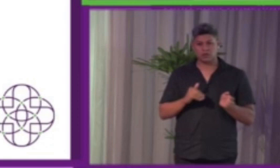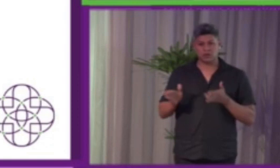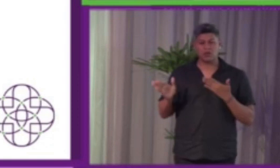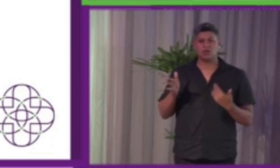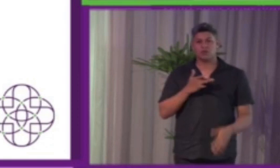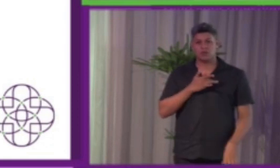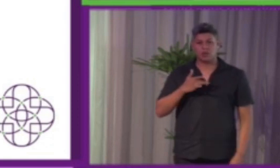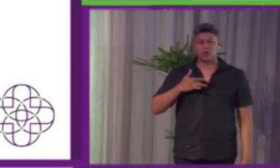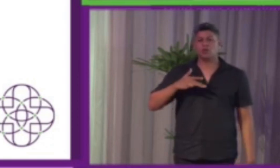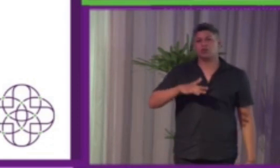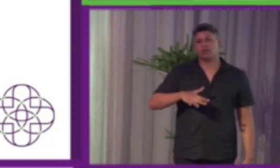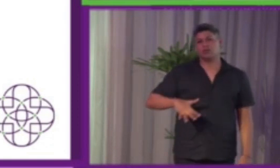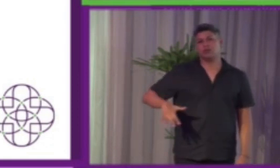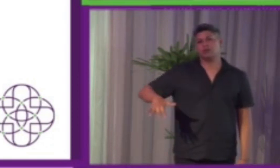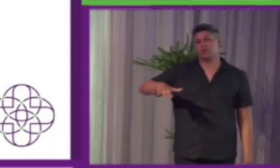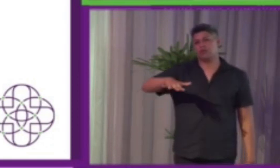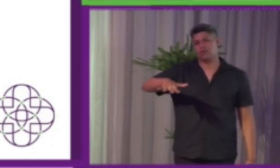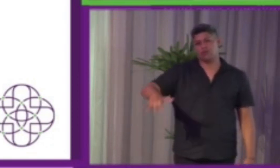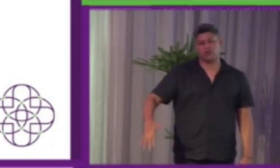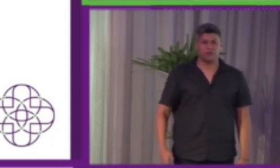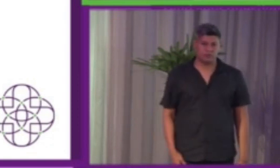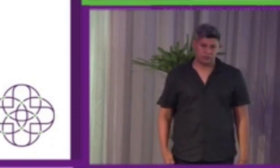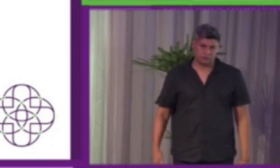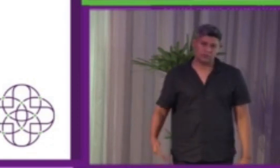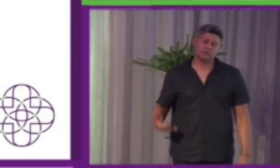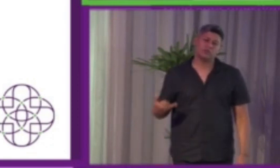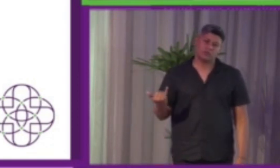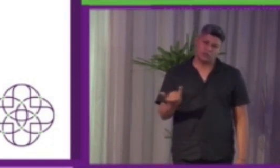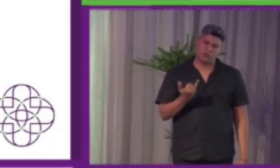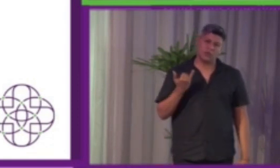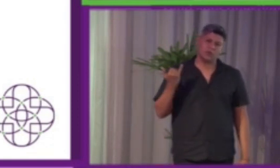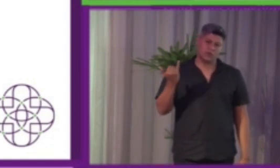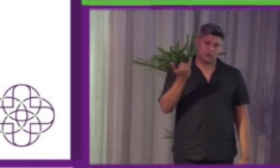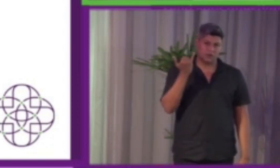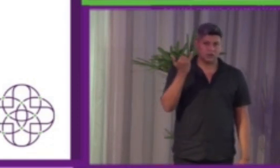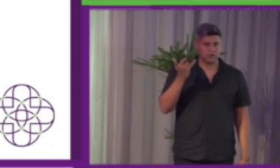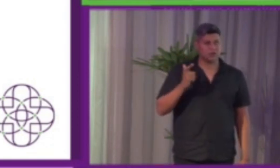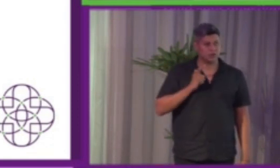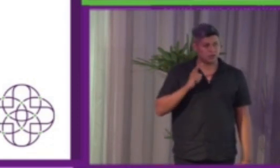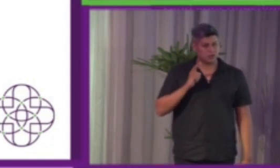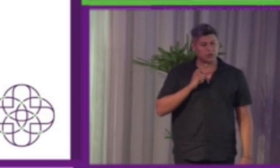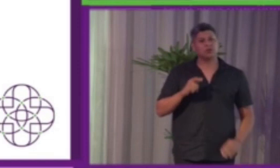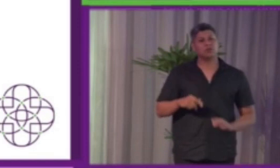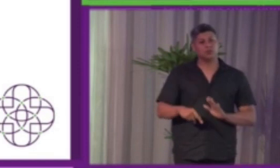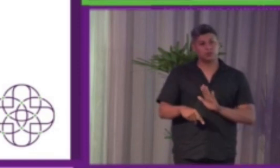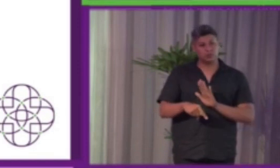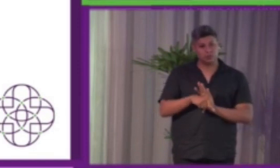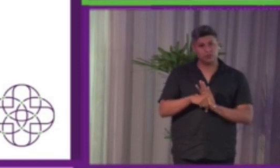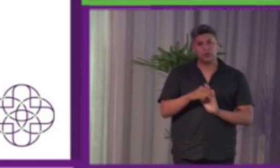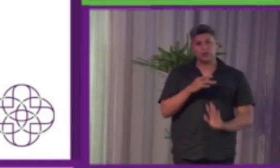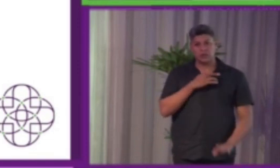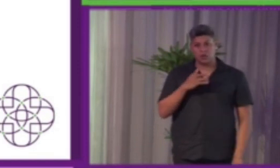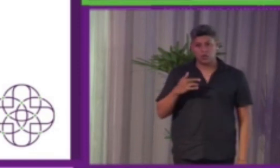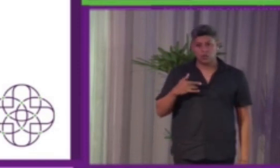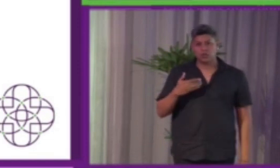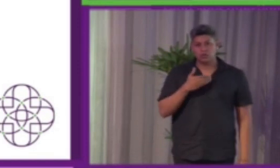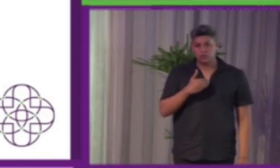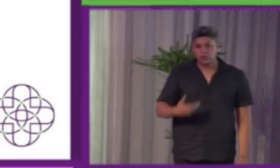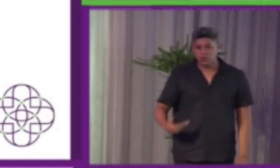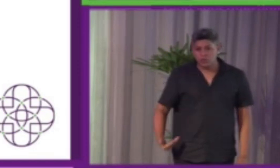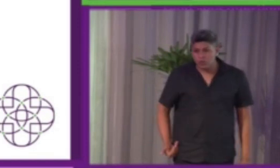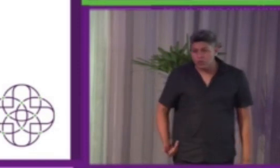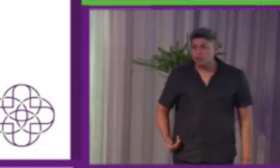para a população. Tá? Isso é muito importante. Quer dizer, do ponto de vista de saúde pública, do ponto de vista